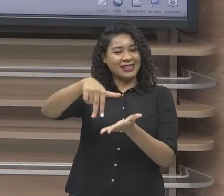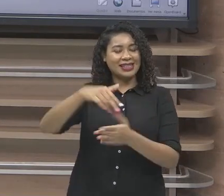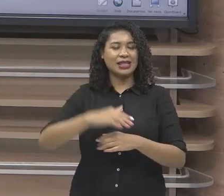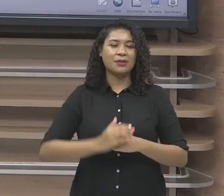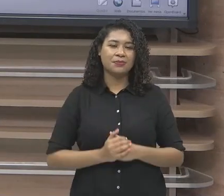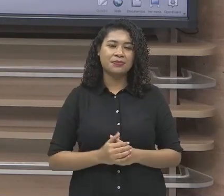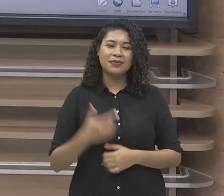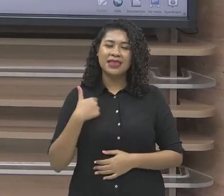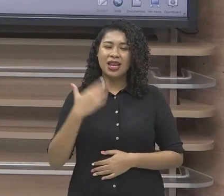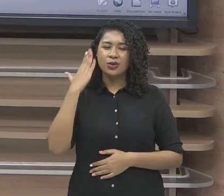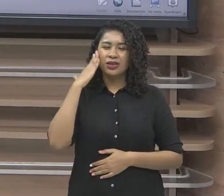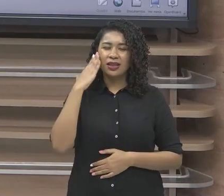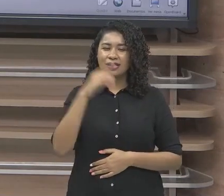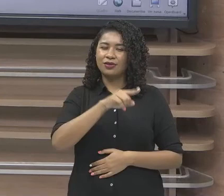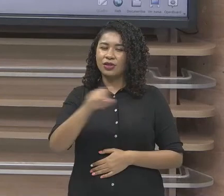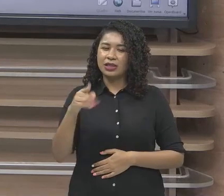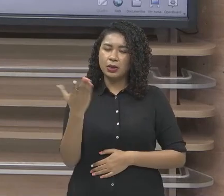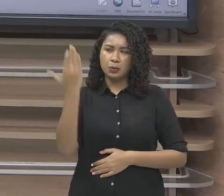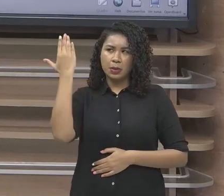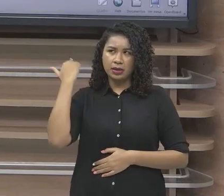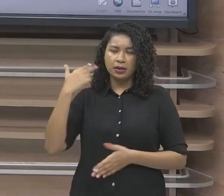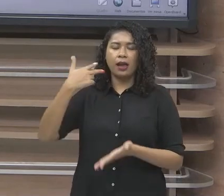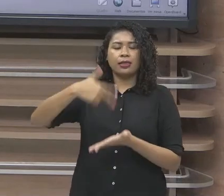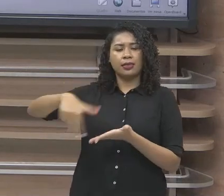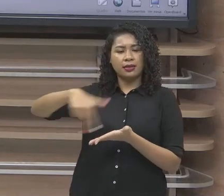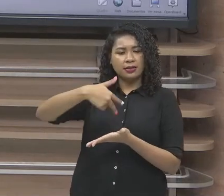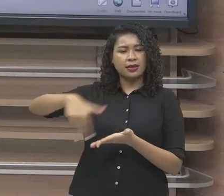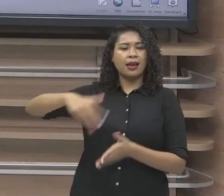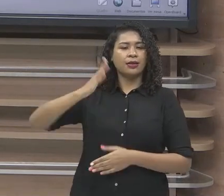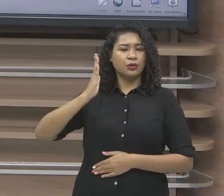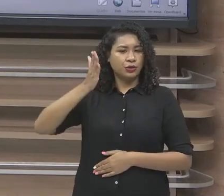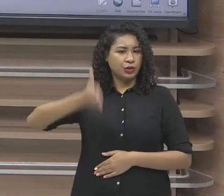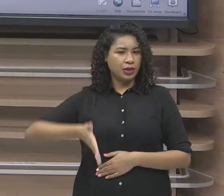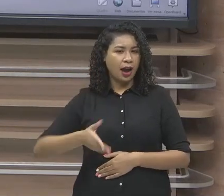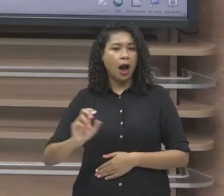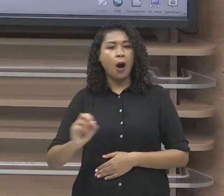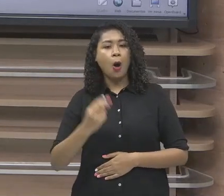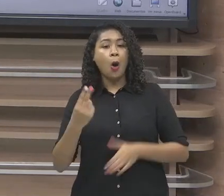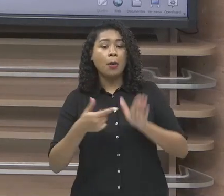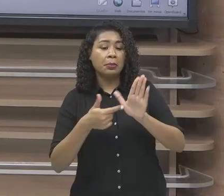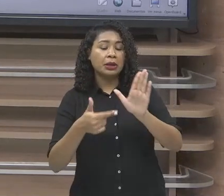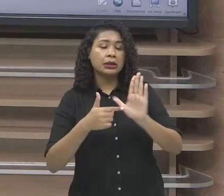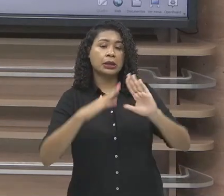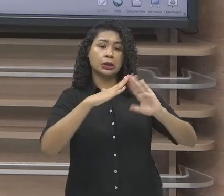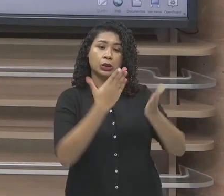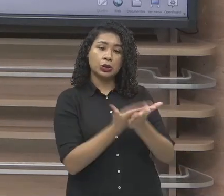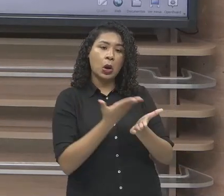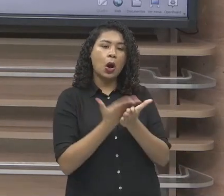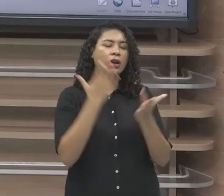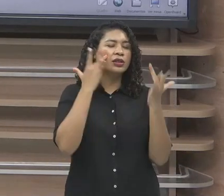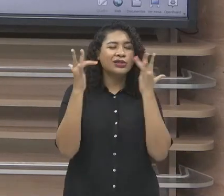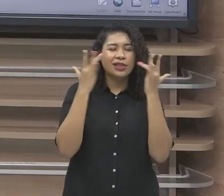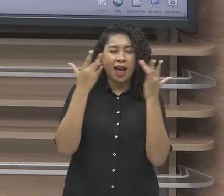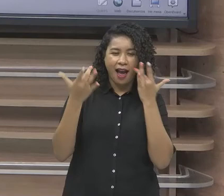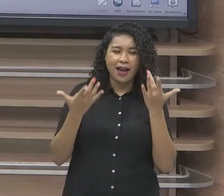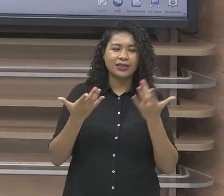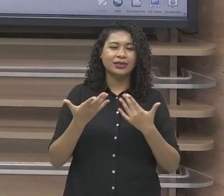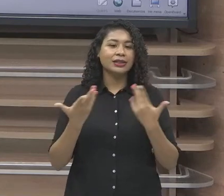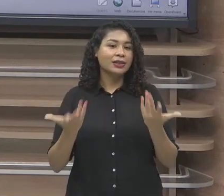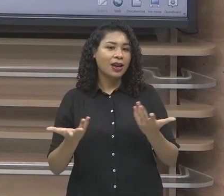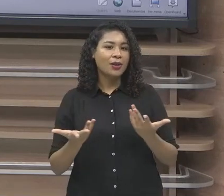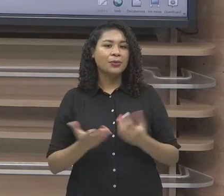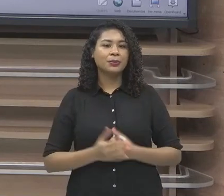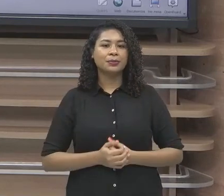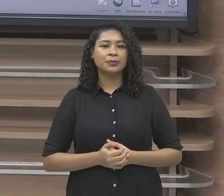certeza que vocês já dançaram, ou alguns de vocês já se apresentaram na escola, já fizeram algum teatro. Então vocês